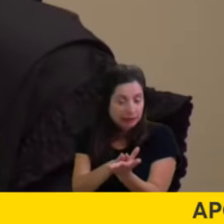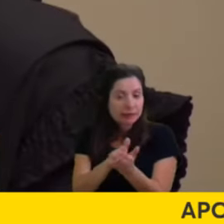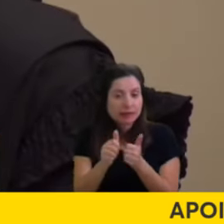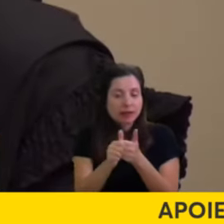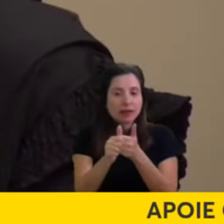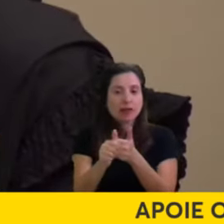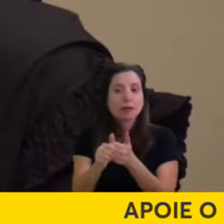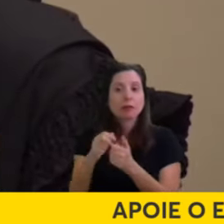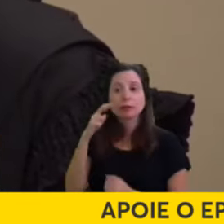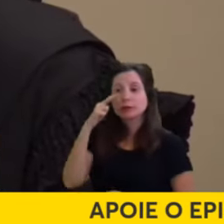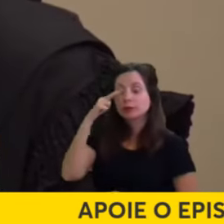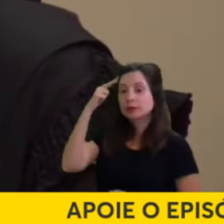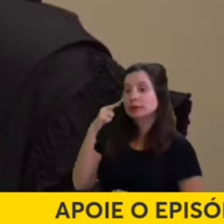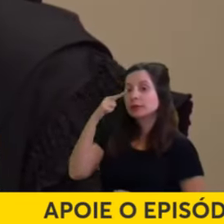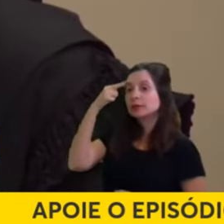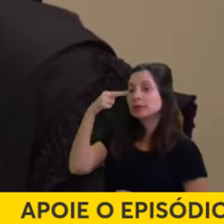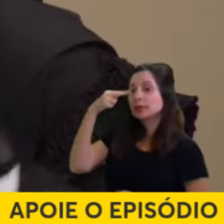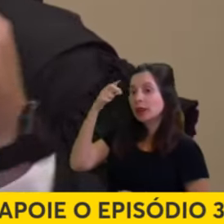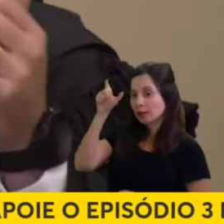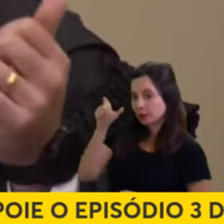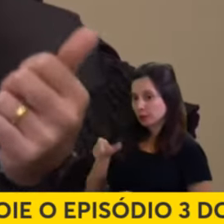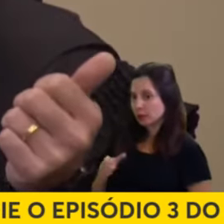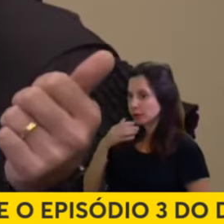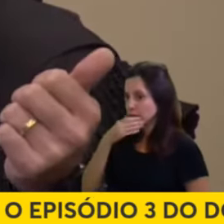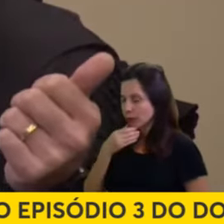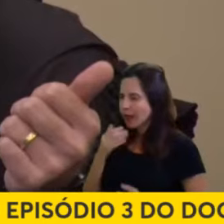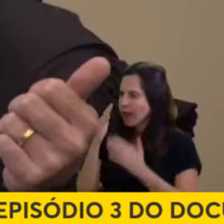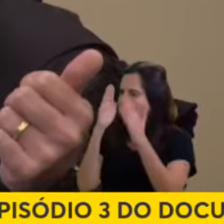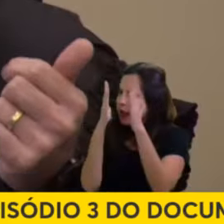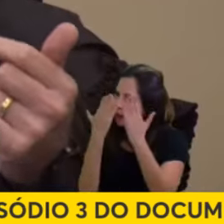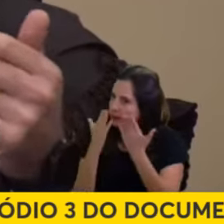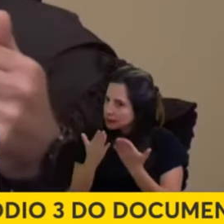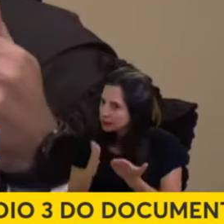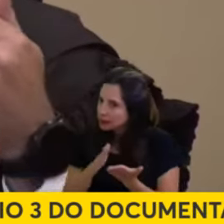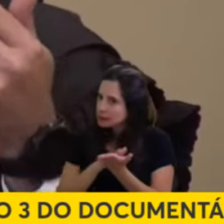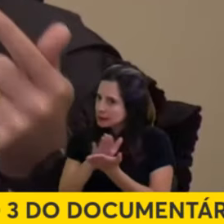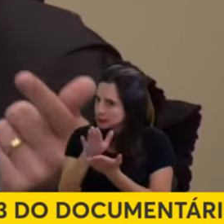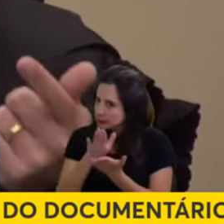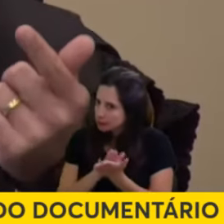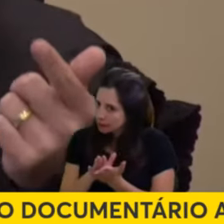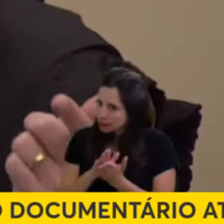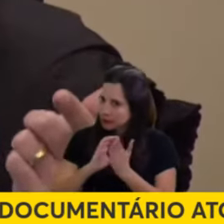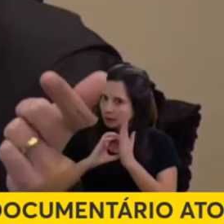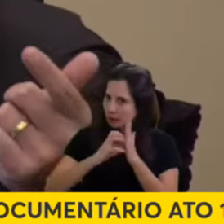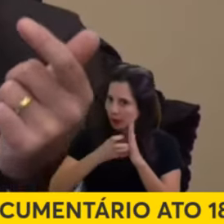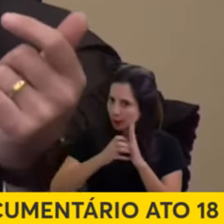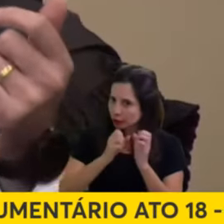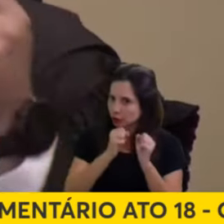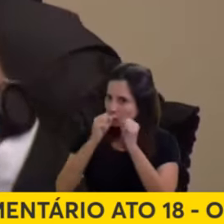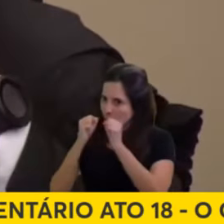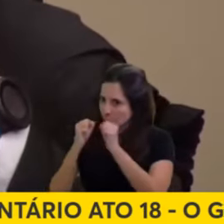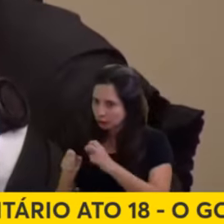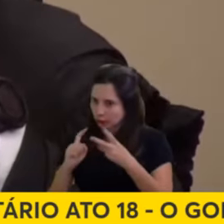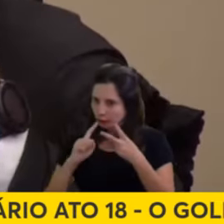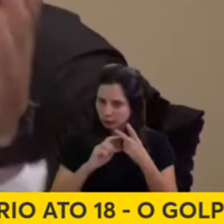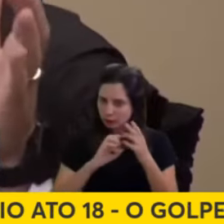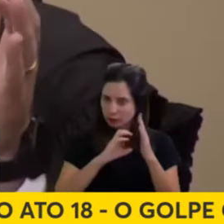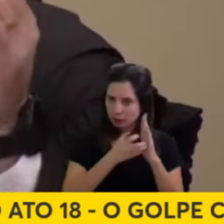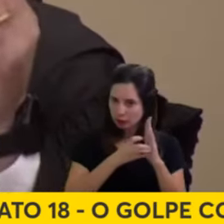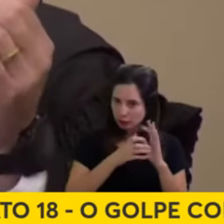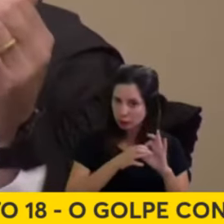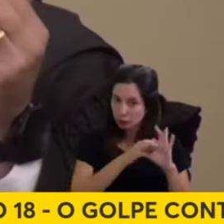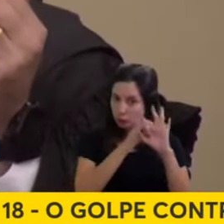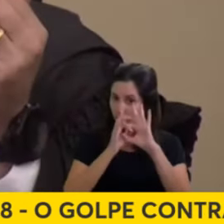moro de sorte que primeiramente analiso as despesas pelo do podemos e depois do União Brasil